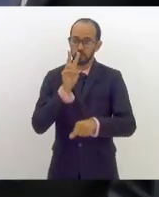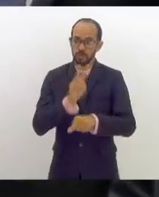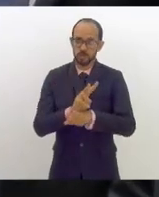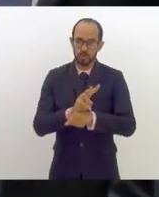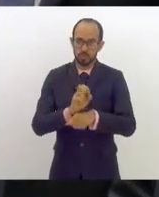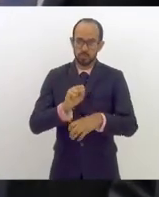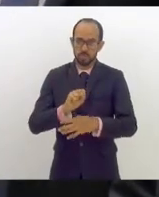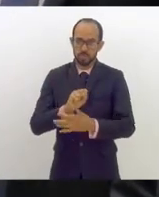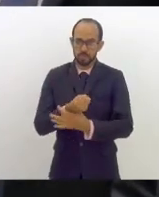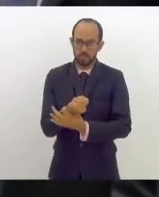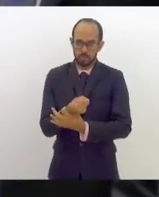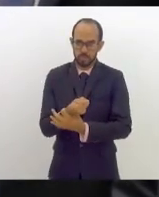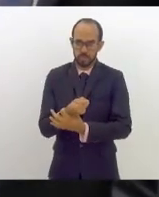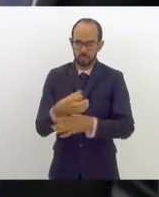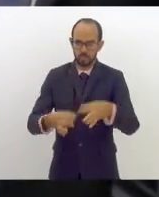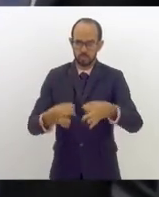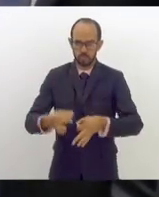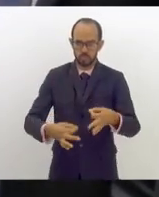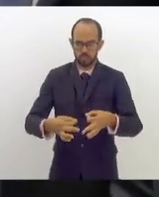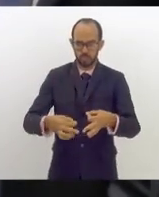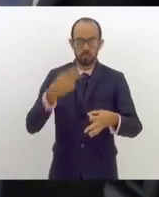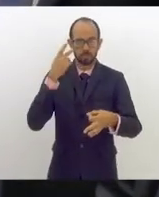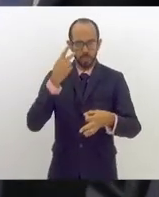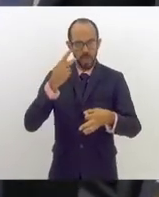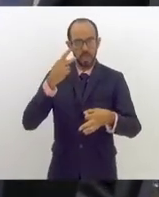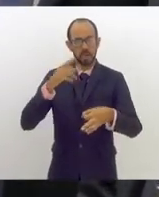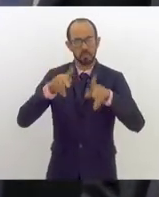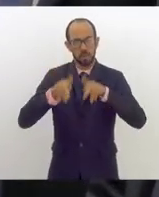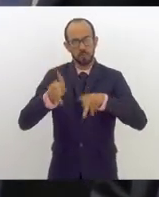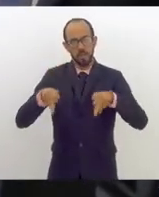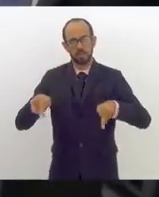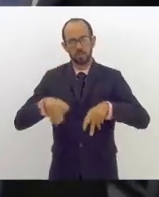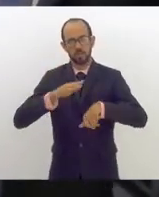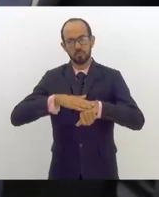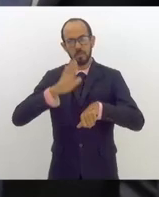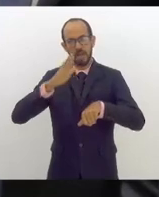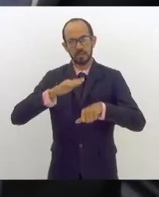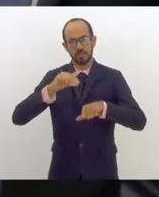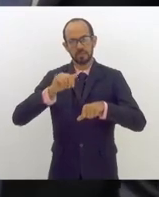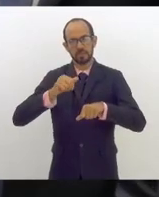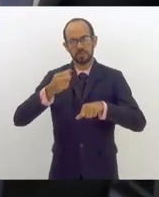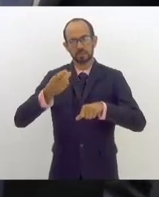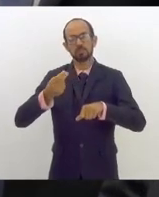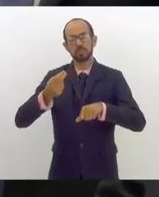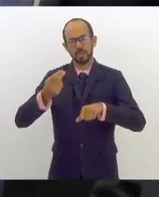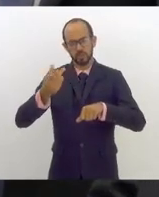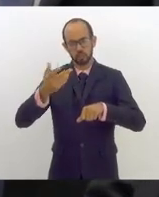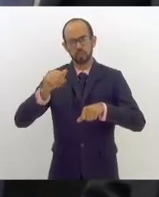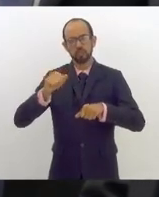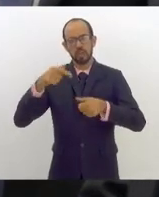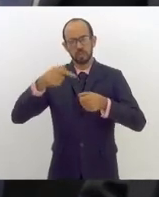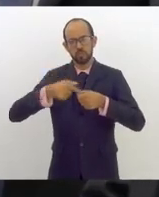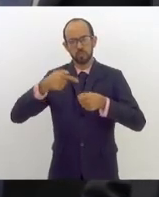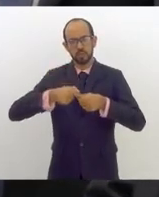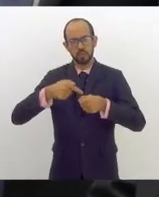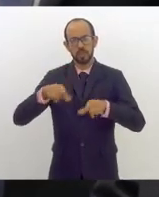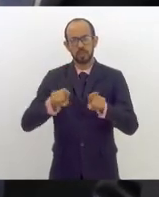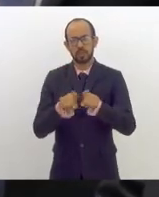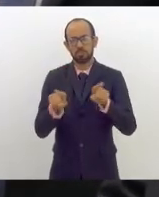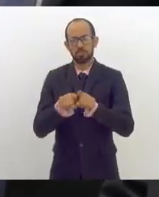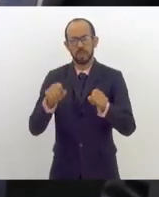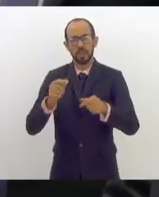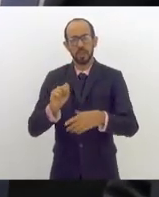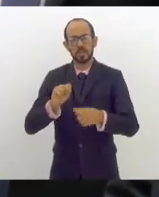a população de um eventual aumento de gasolina e assegurando a constitucionalidade do Decreto